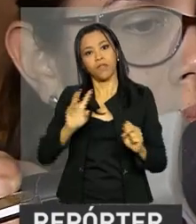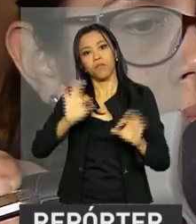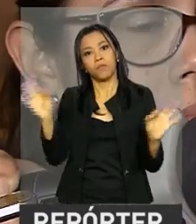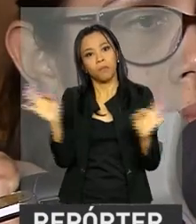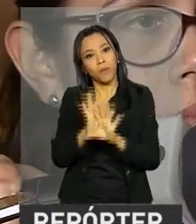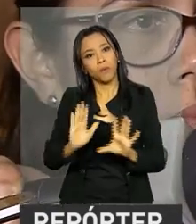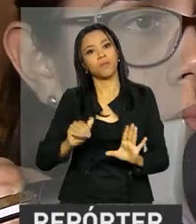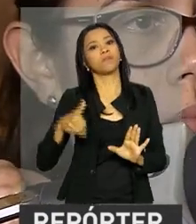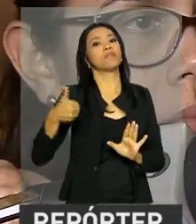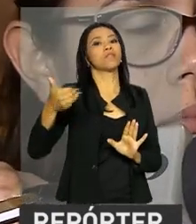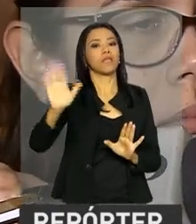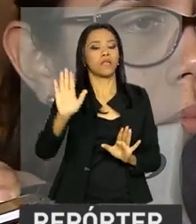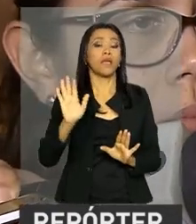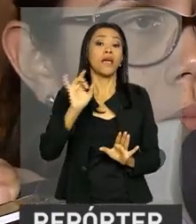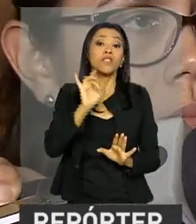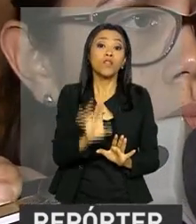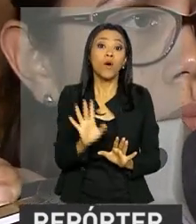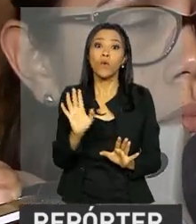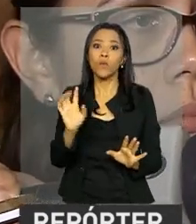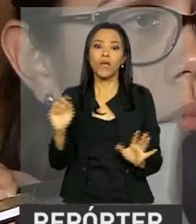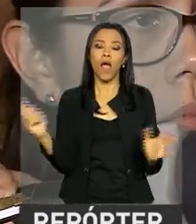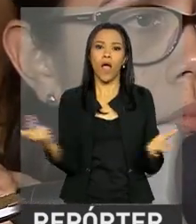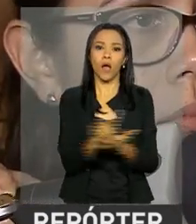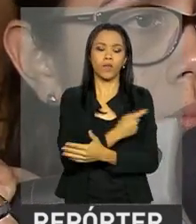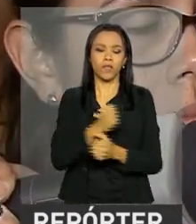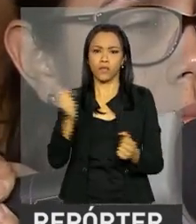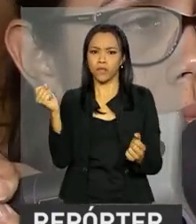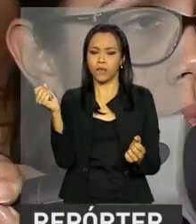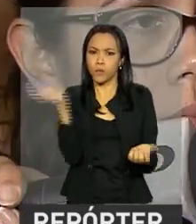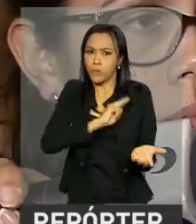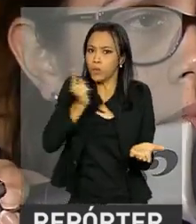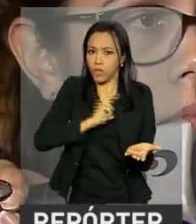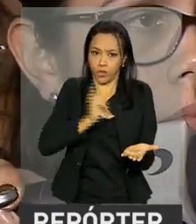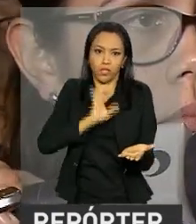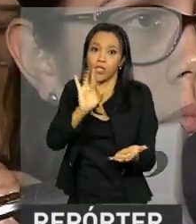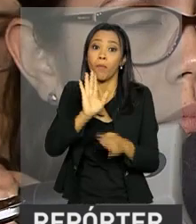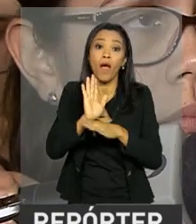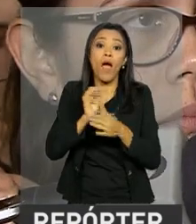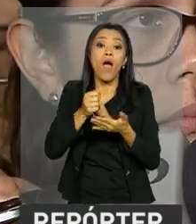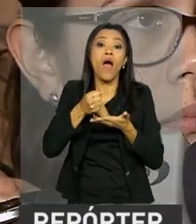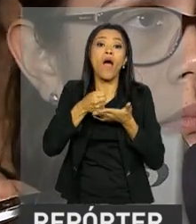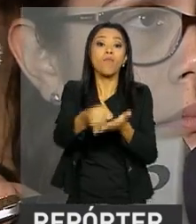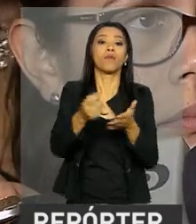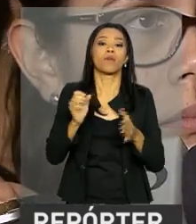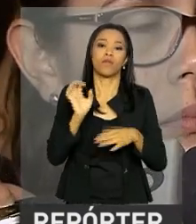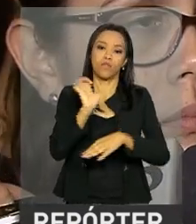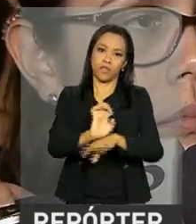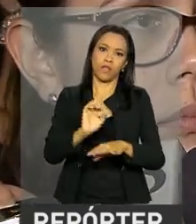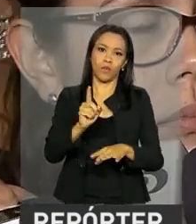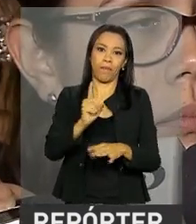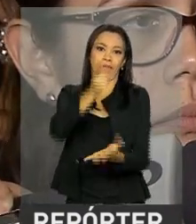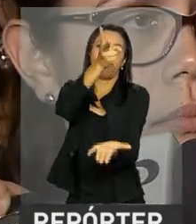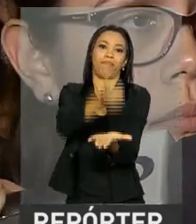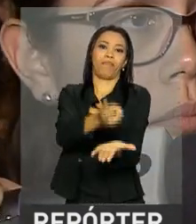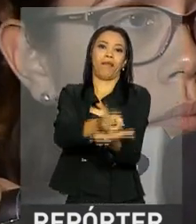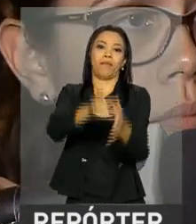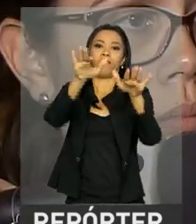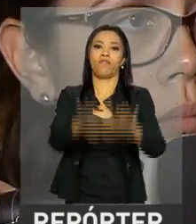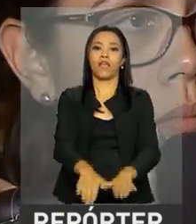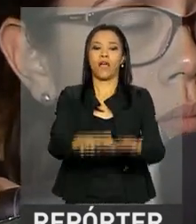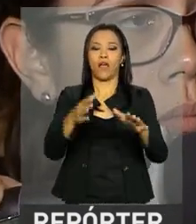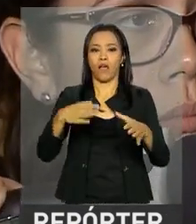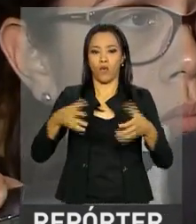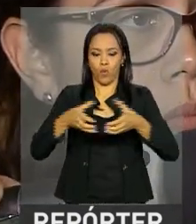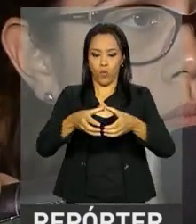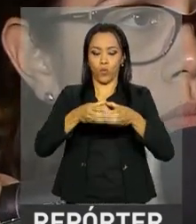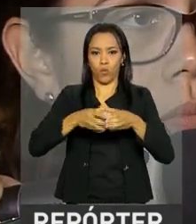uma atuação emergencial, para auxiliar o estado, não é algo permanente, até porque o grupo